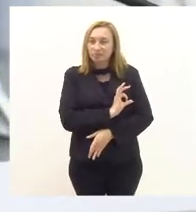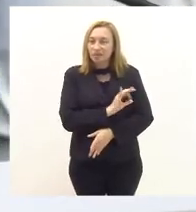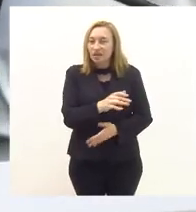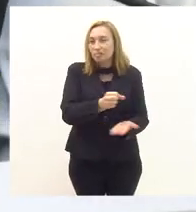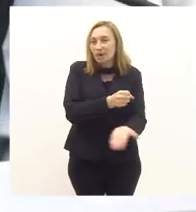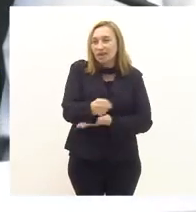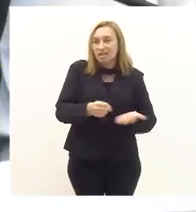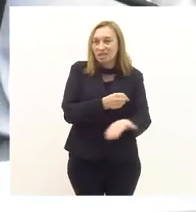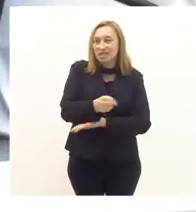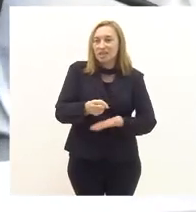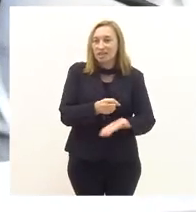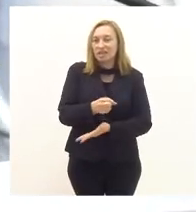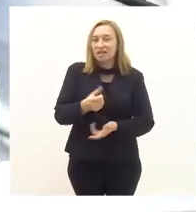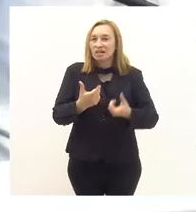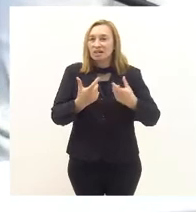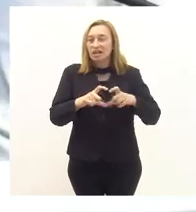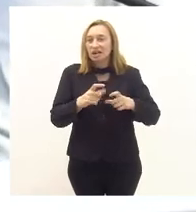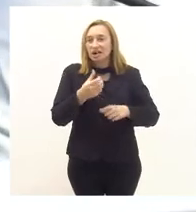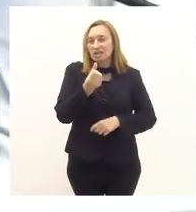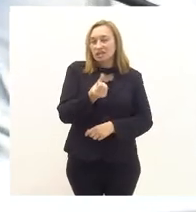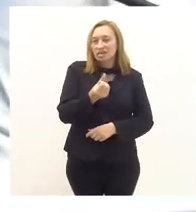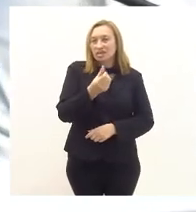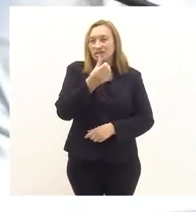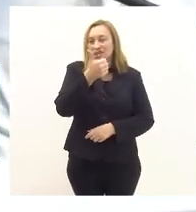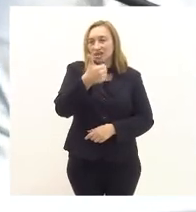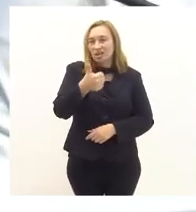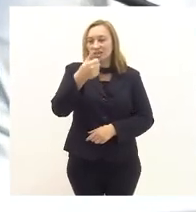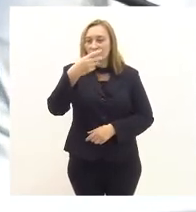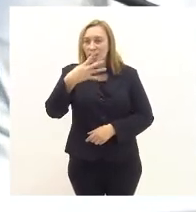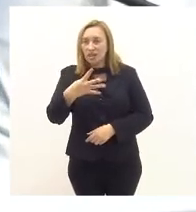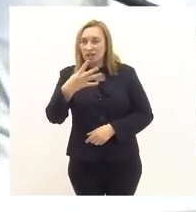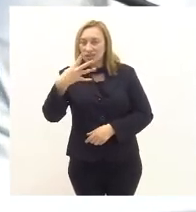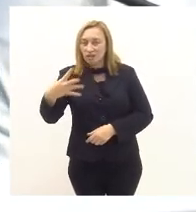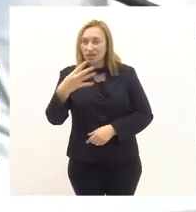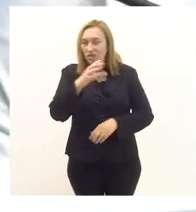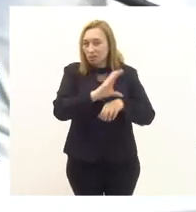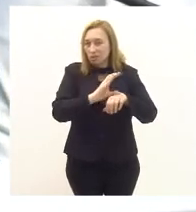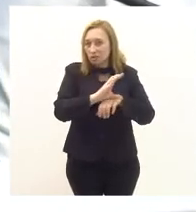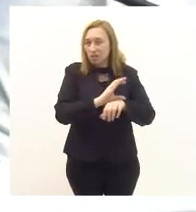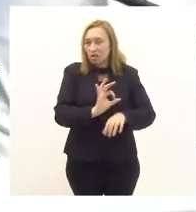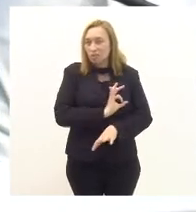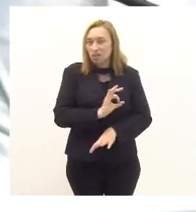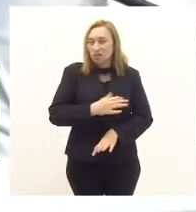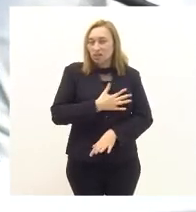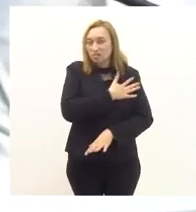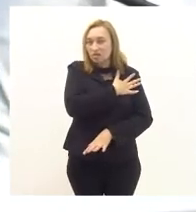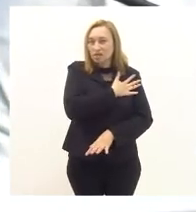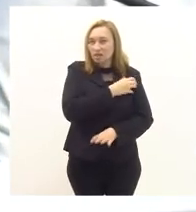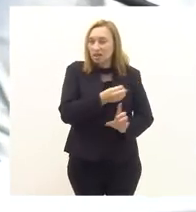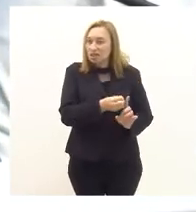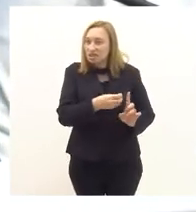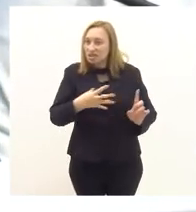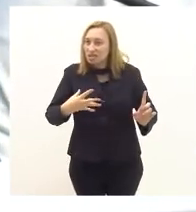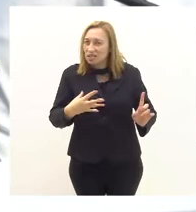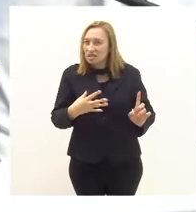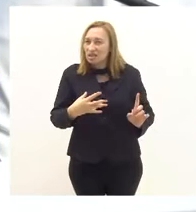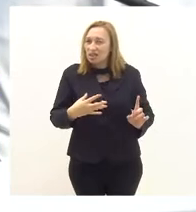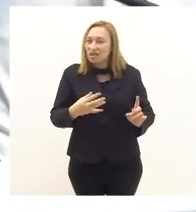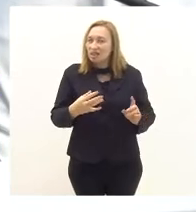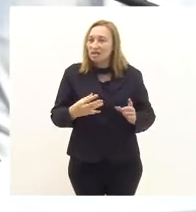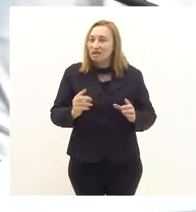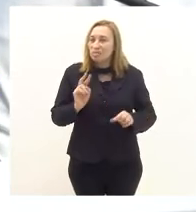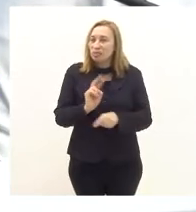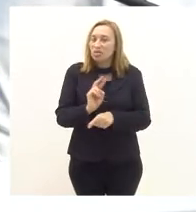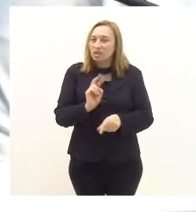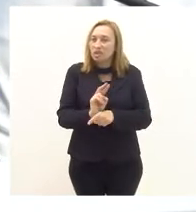no parágrafo 6º do artigo 144 da Constituição, né? A polícia militar, ela é polícia ostensiva e de